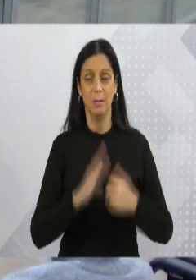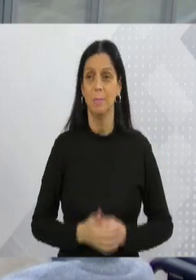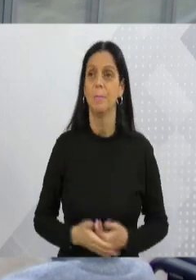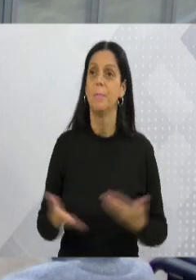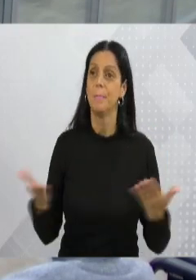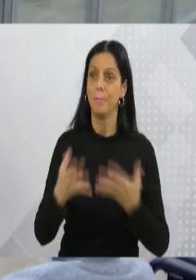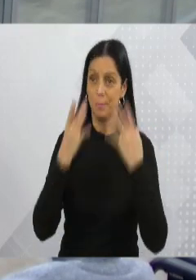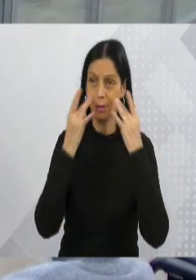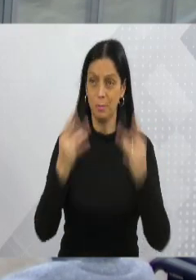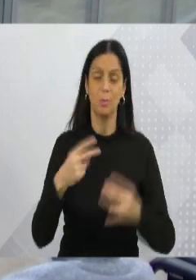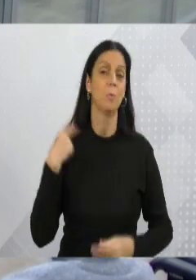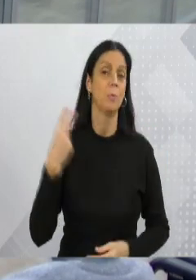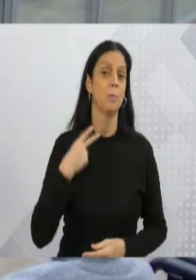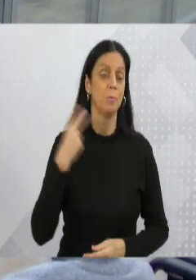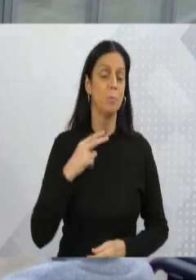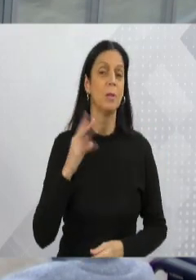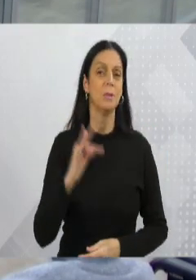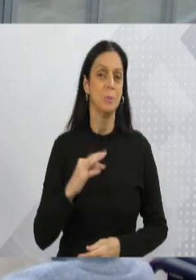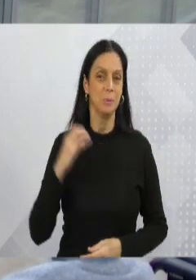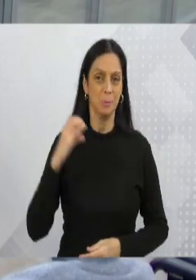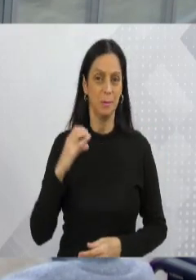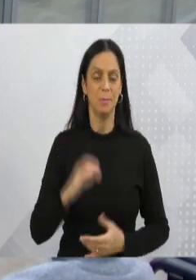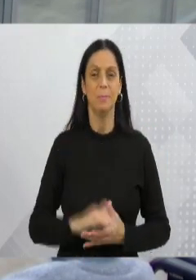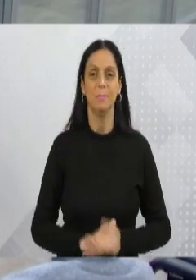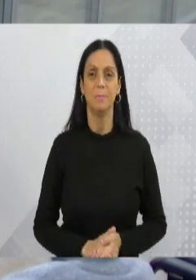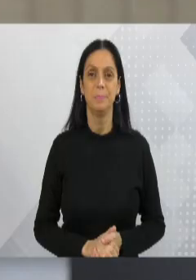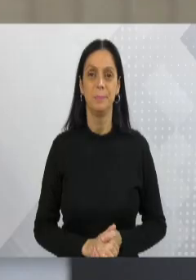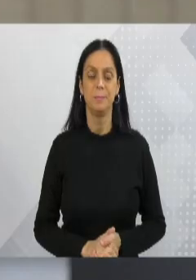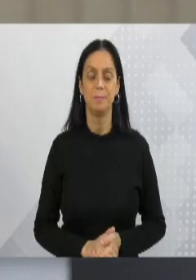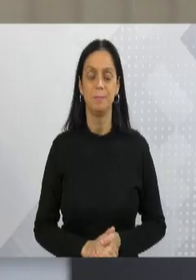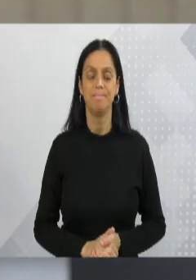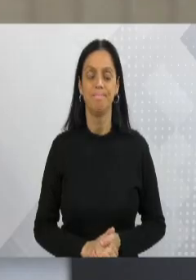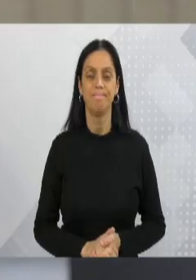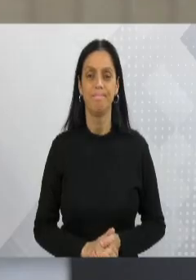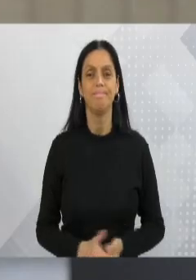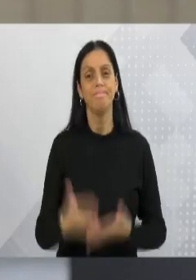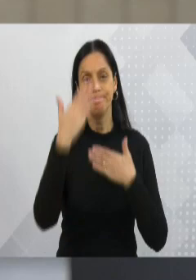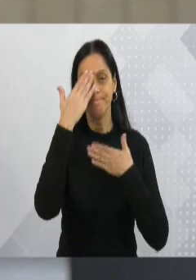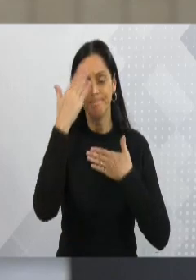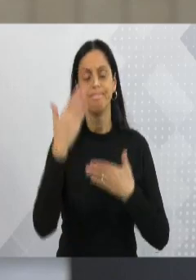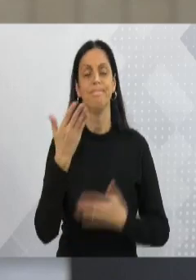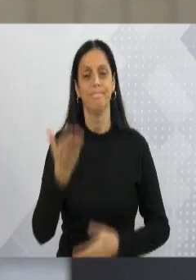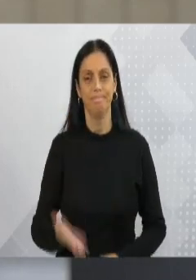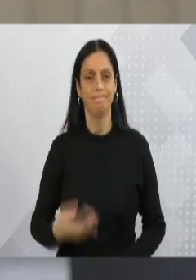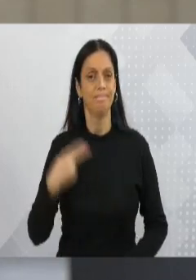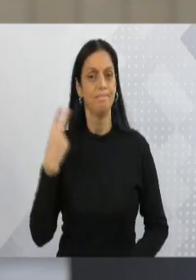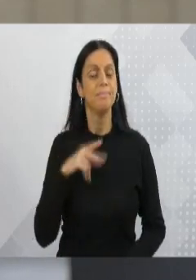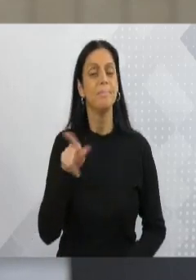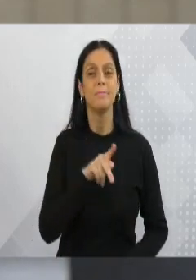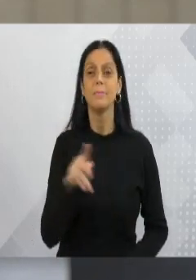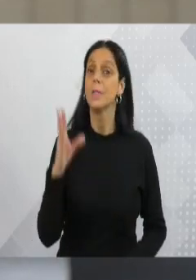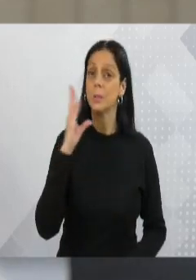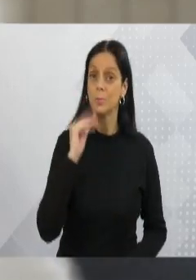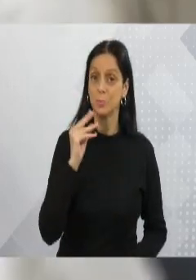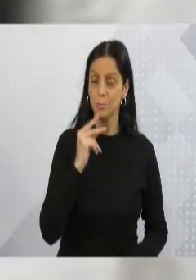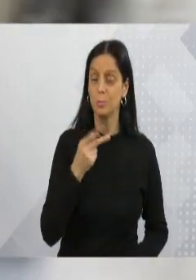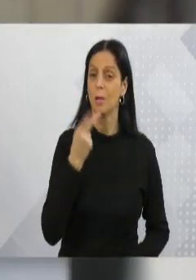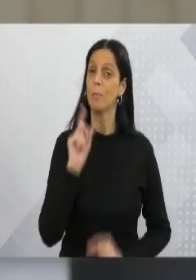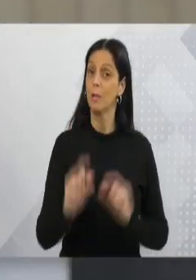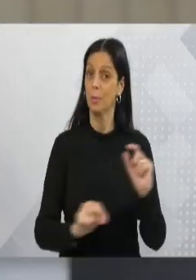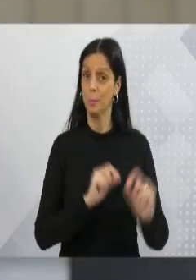ou sem Amparo Vereador Emanuel Santos Tuca Obrigado Vereador Professor Gilson dizer